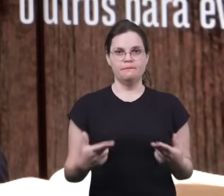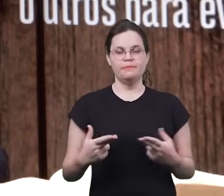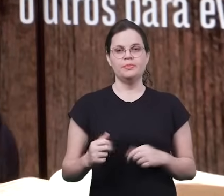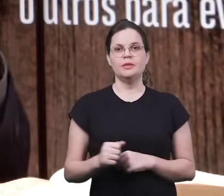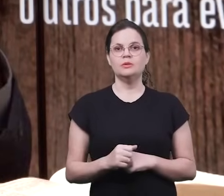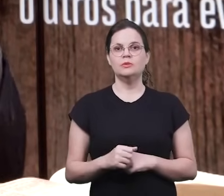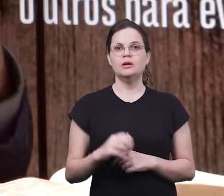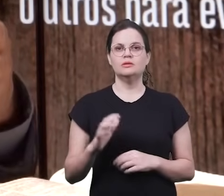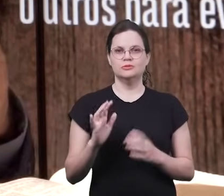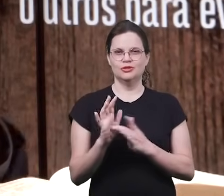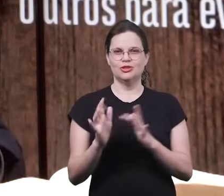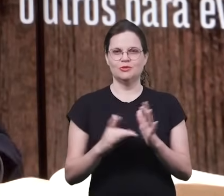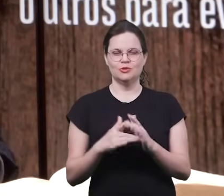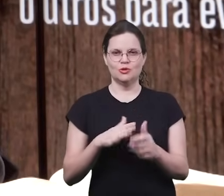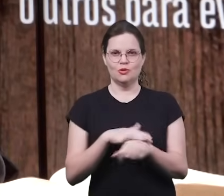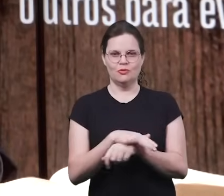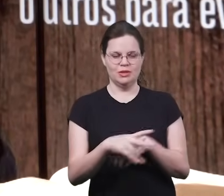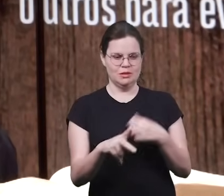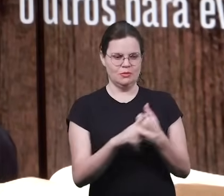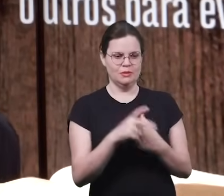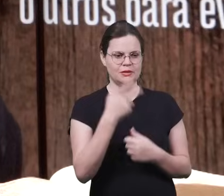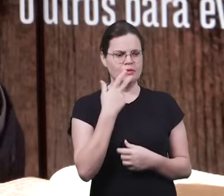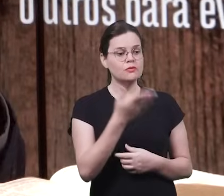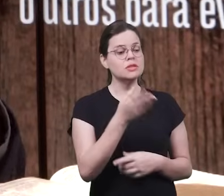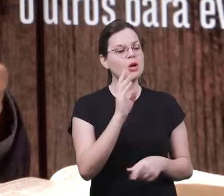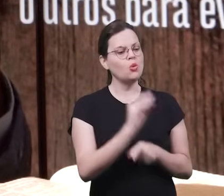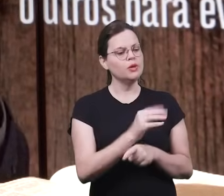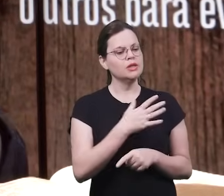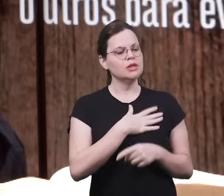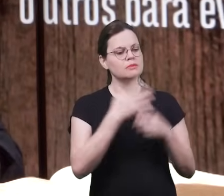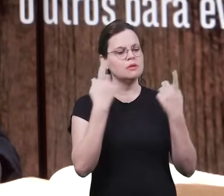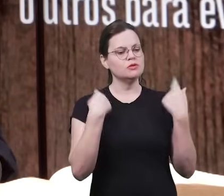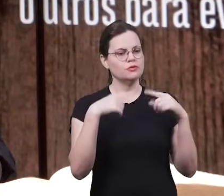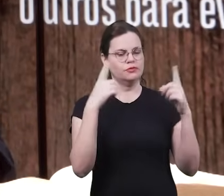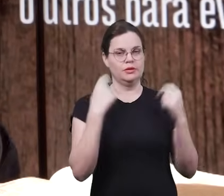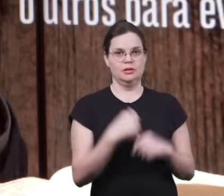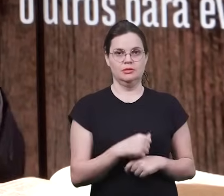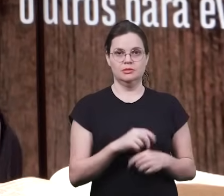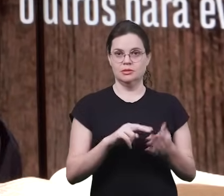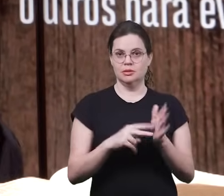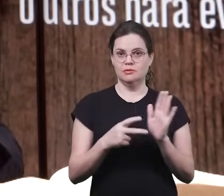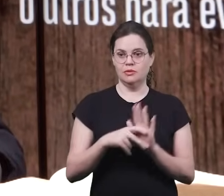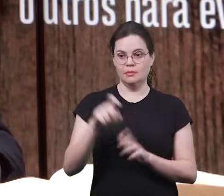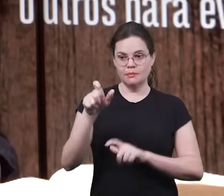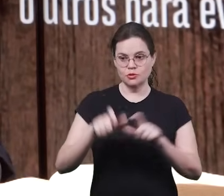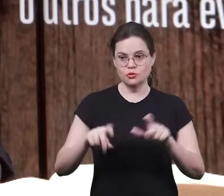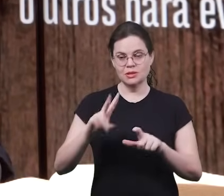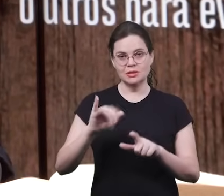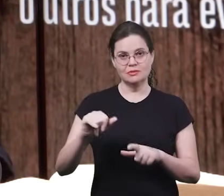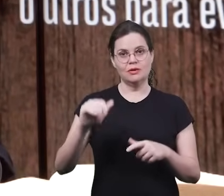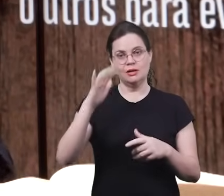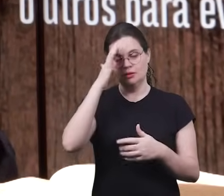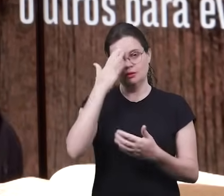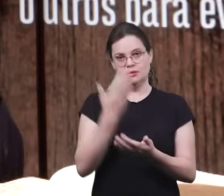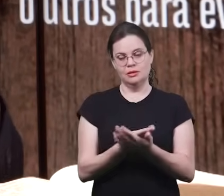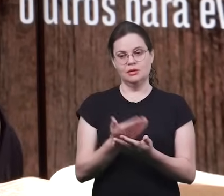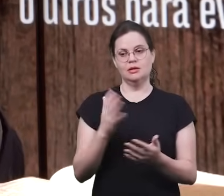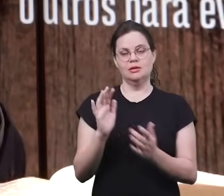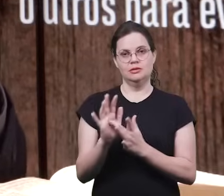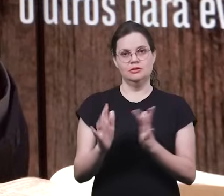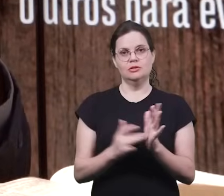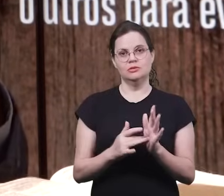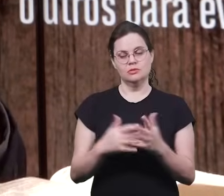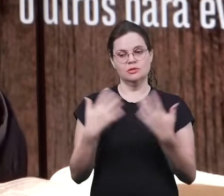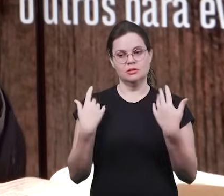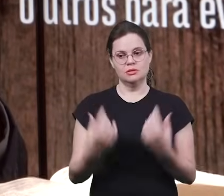com Pedro, né, apacenta as minhas ovelhas, ou seja, aqueles que irão se salvar, aqueles que vão crer, né, no Evangelho,